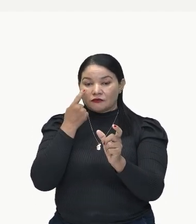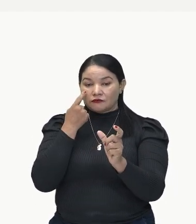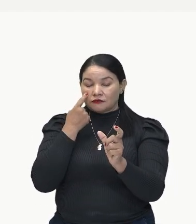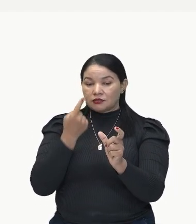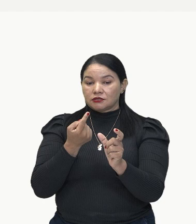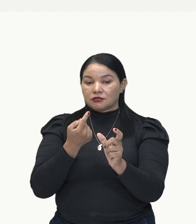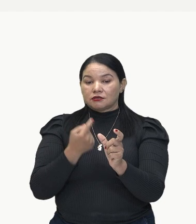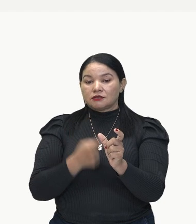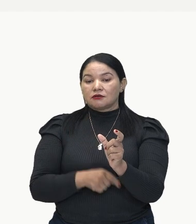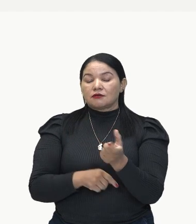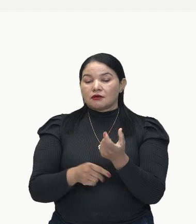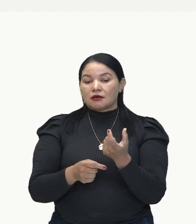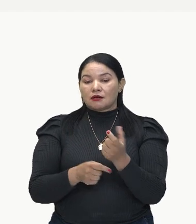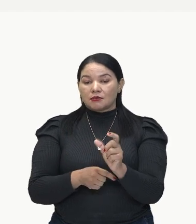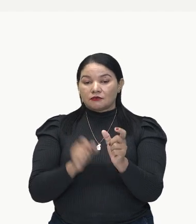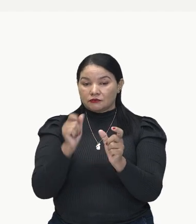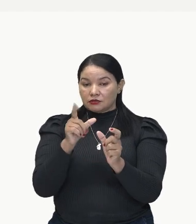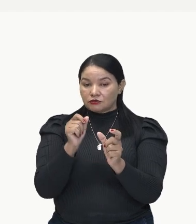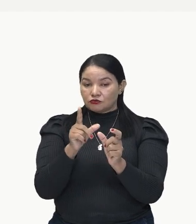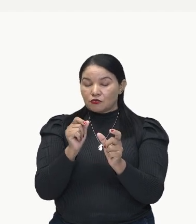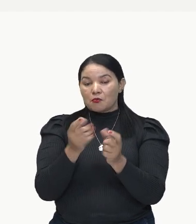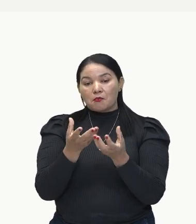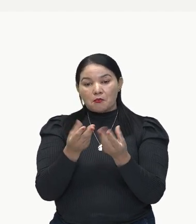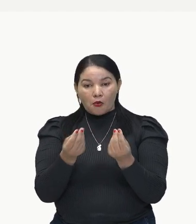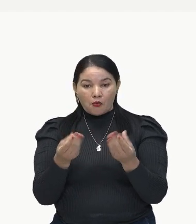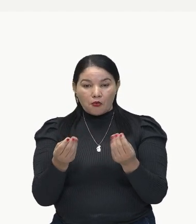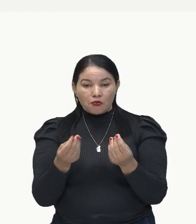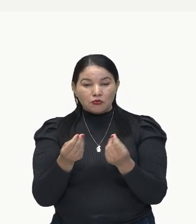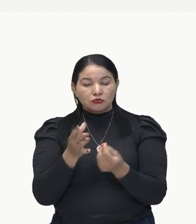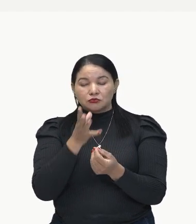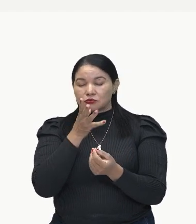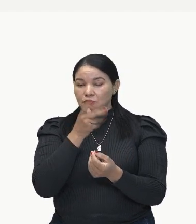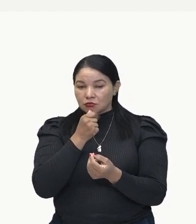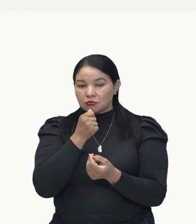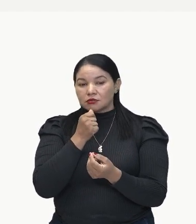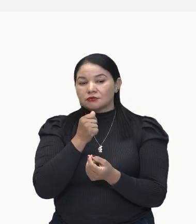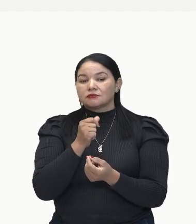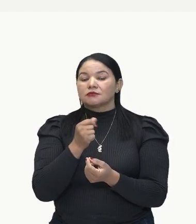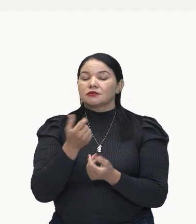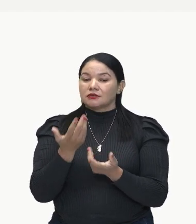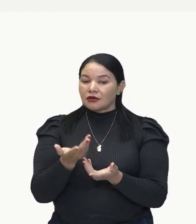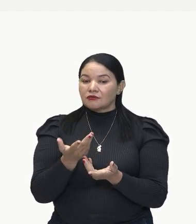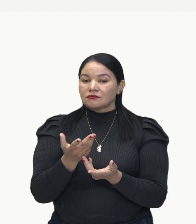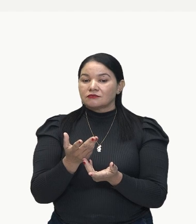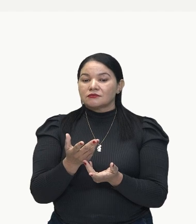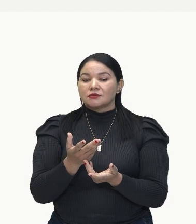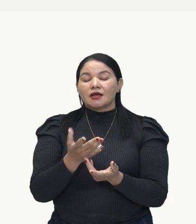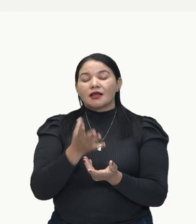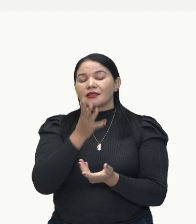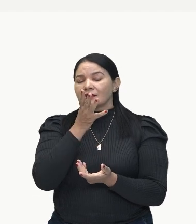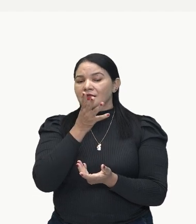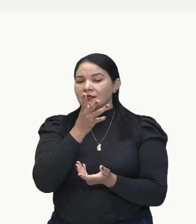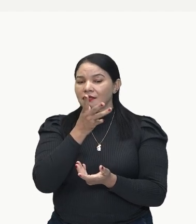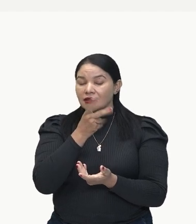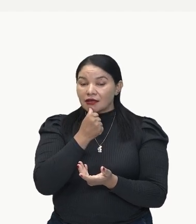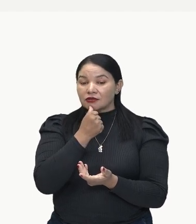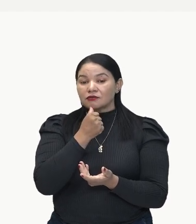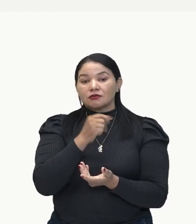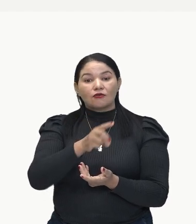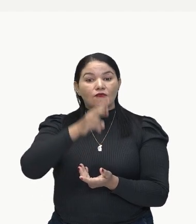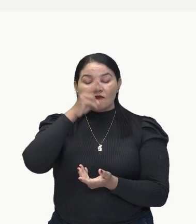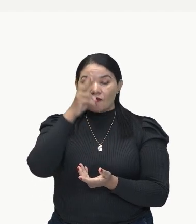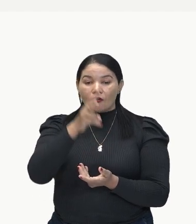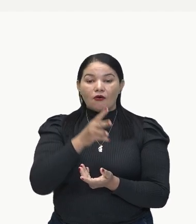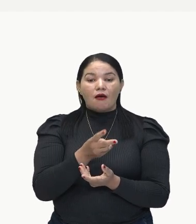eu usei um outro advérbio, muito lentamente. Eu não quis dizer só lentamente. Eu quis ainda colocar uma intensidade a